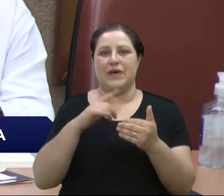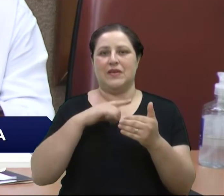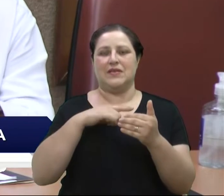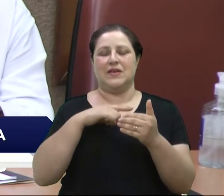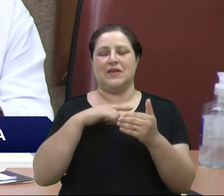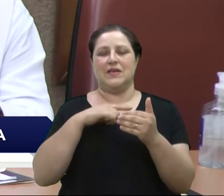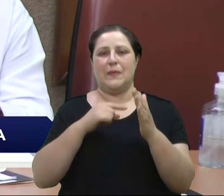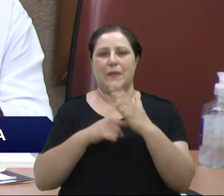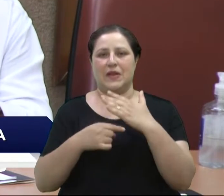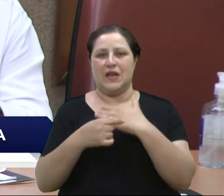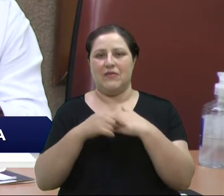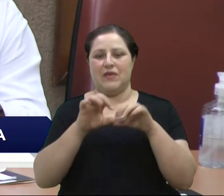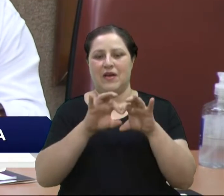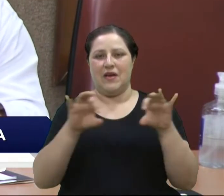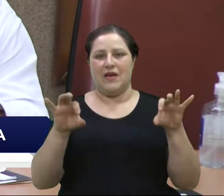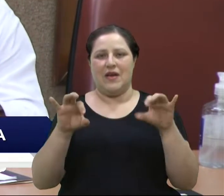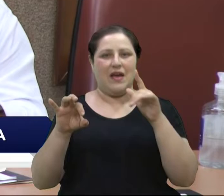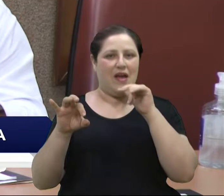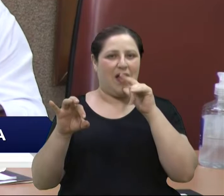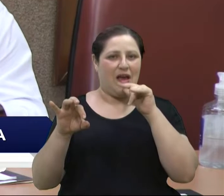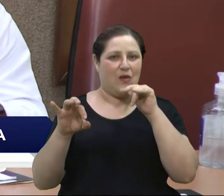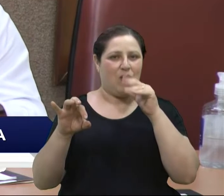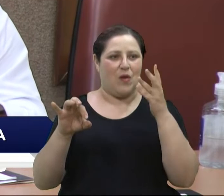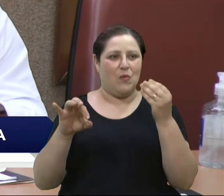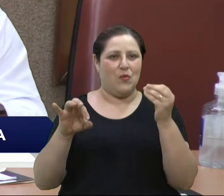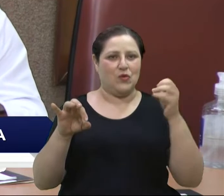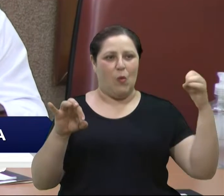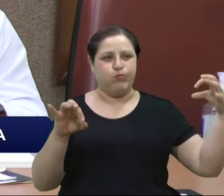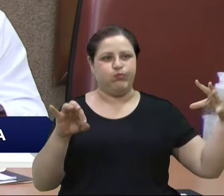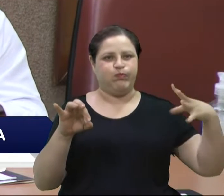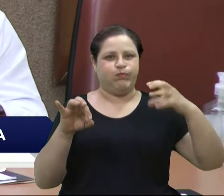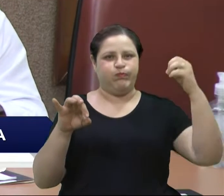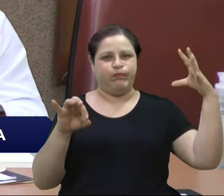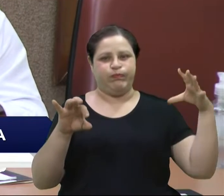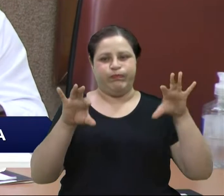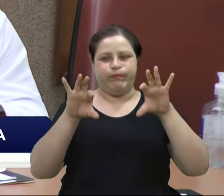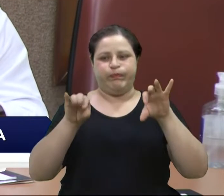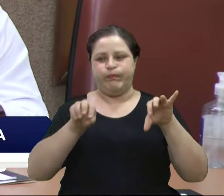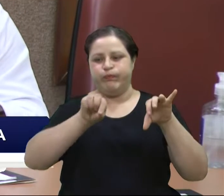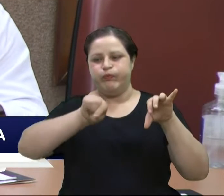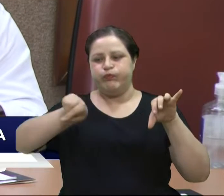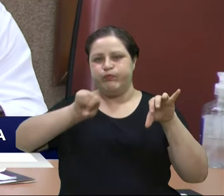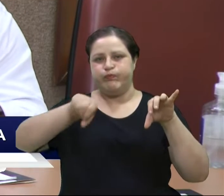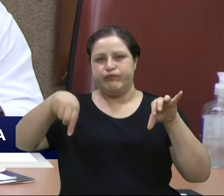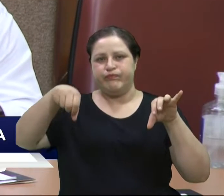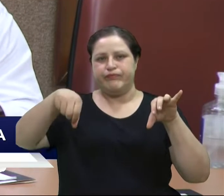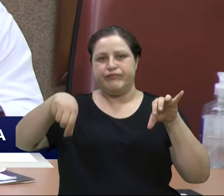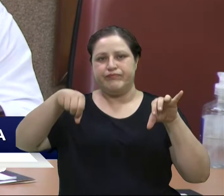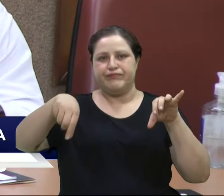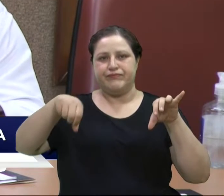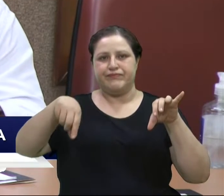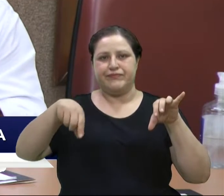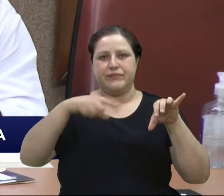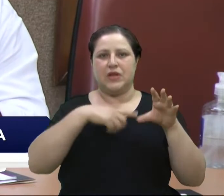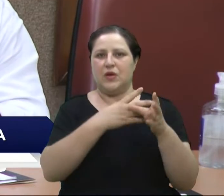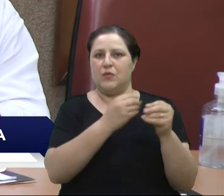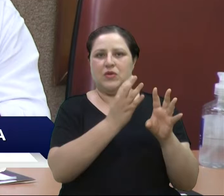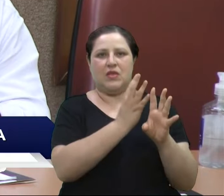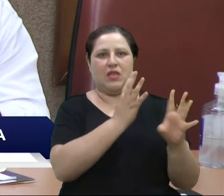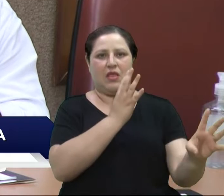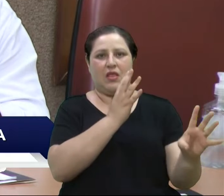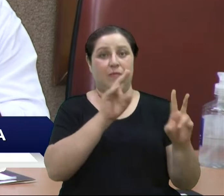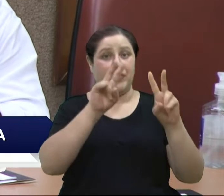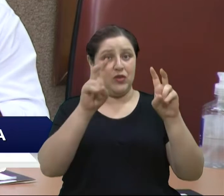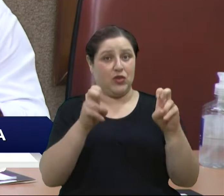entrada. Ou seja, se não tiver um equilíbrio, você sempre vai estar com fila de espera. E quando fala fila de espera em oncologia,